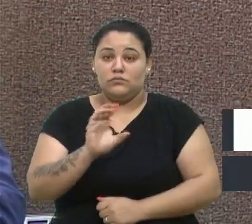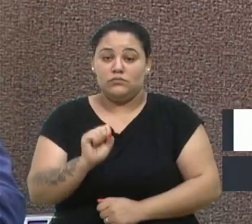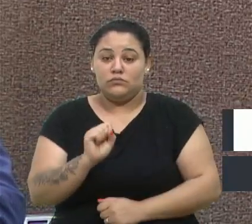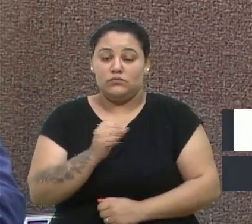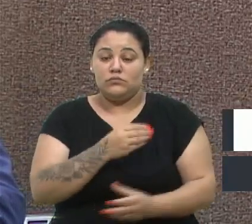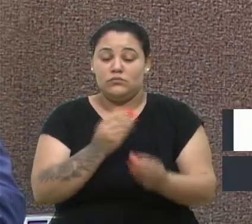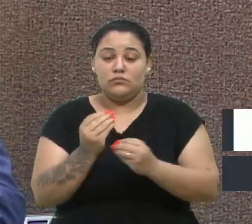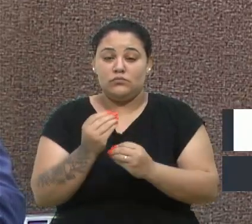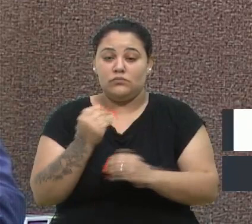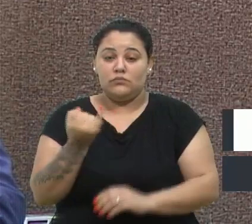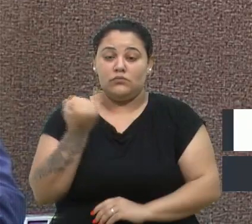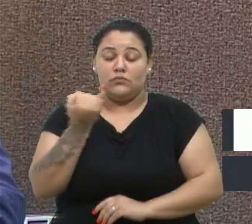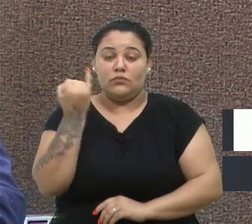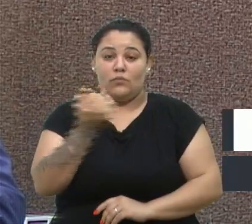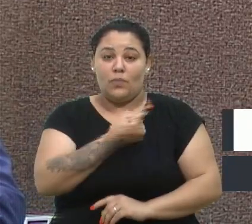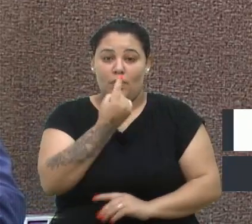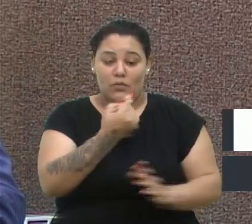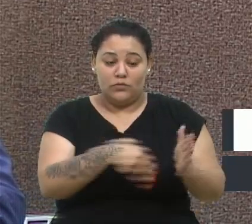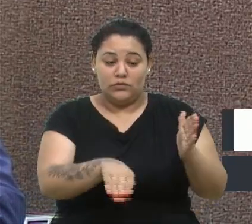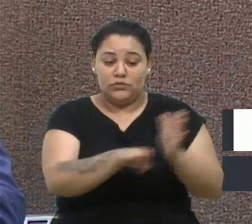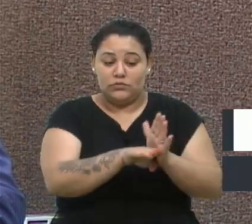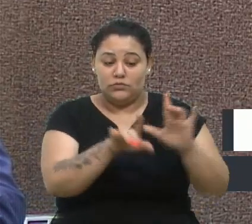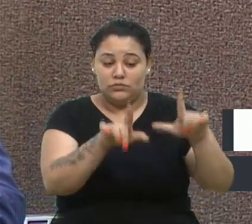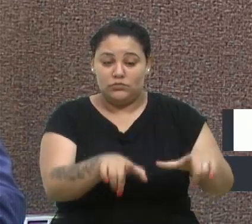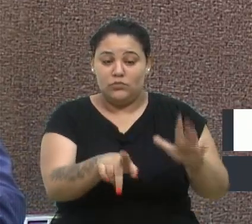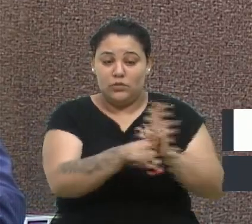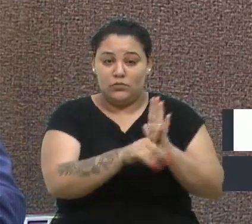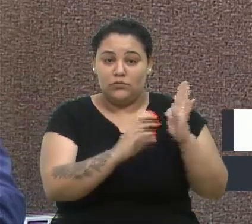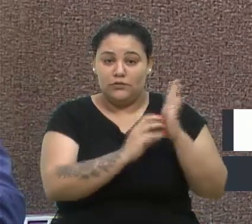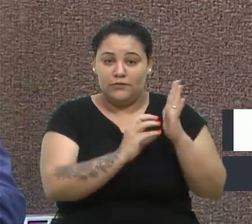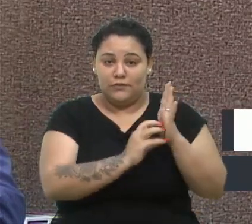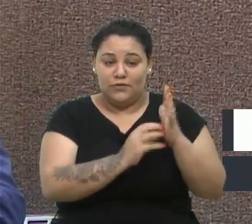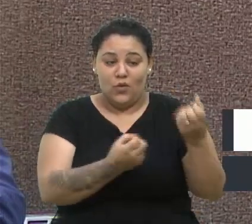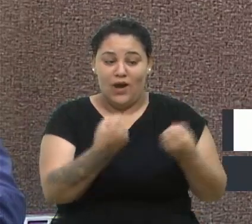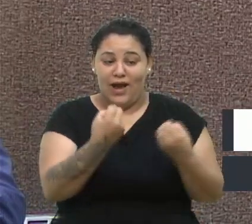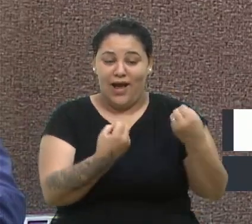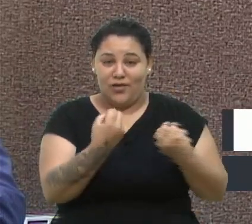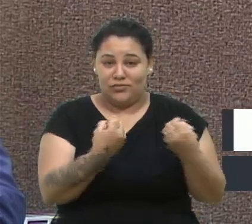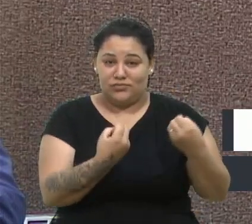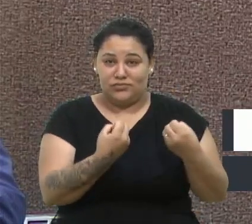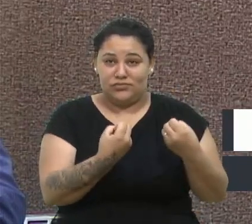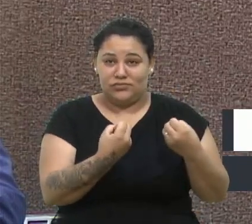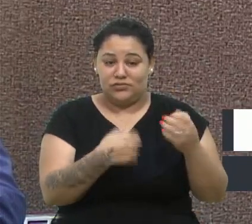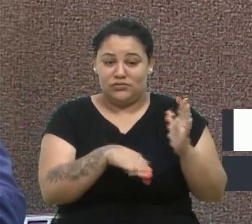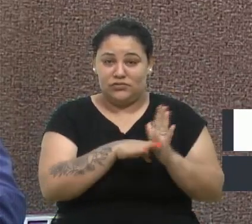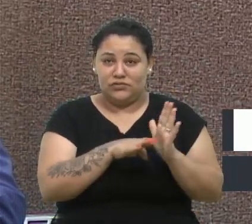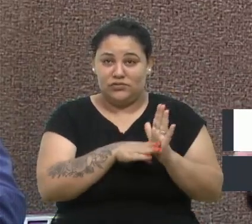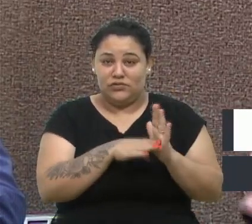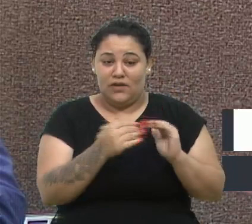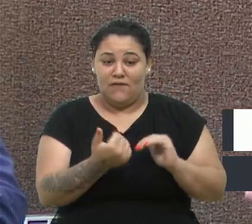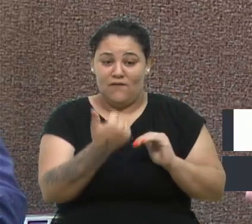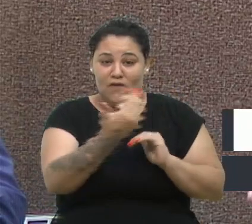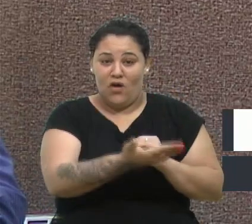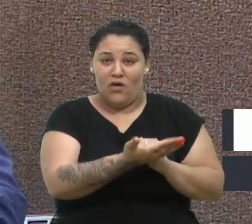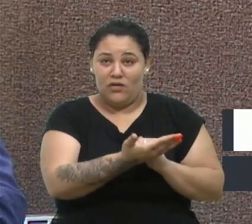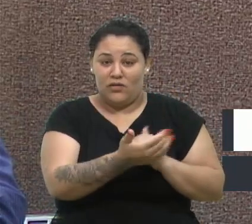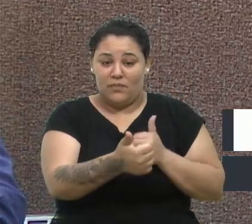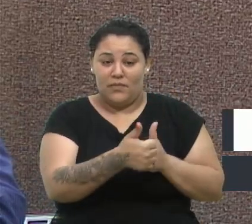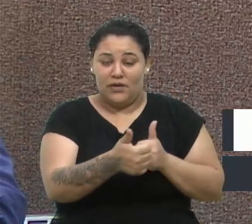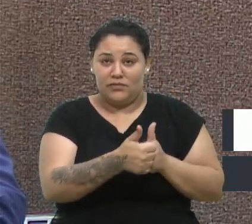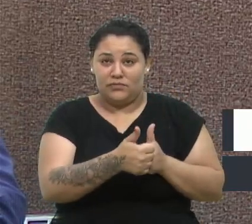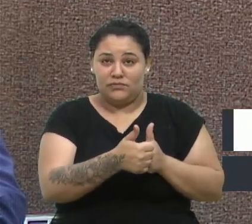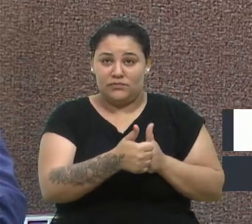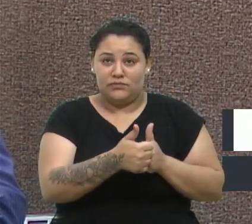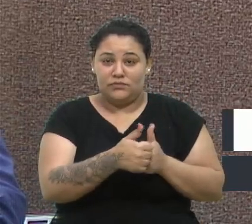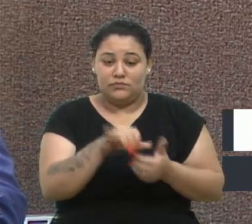um estacionamento para os servidores. Os carros dos servidores que atuam ali, eles ficavam fora, perto do centro comunitário, e